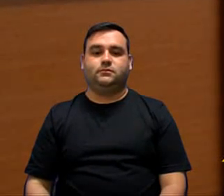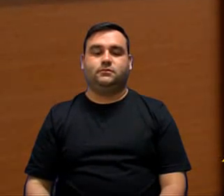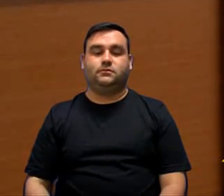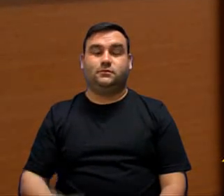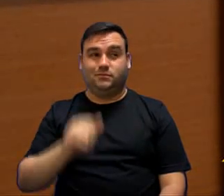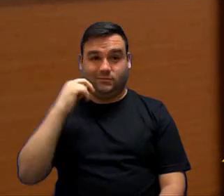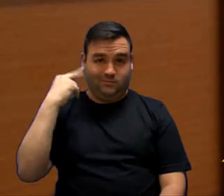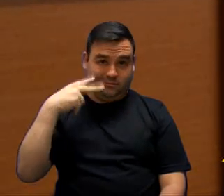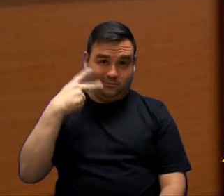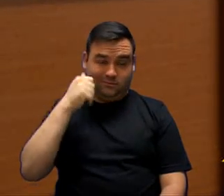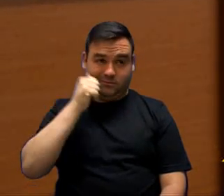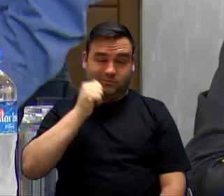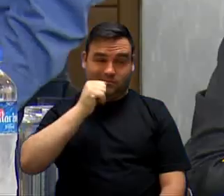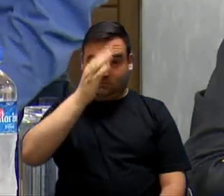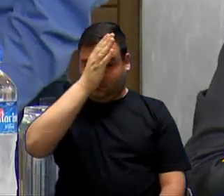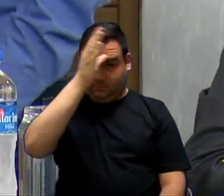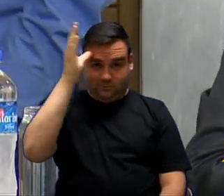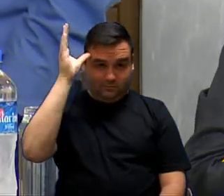Vereadora Cíntia.